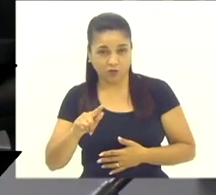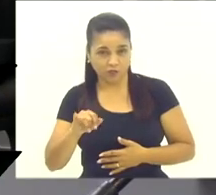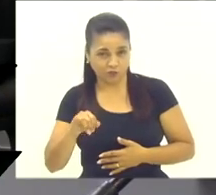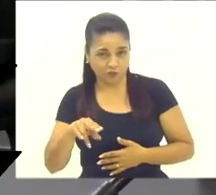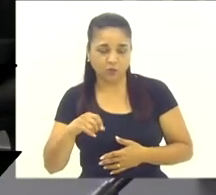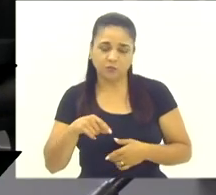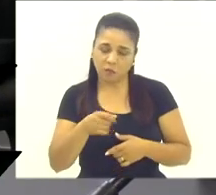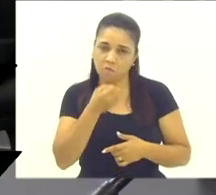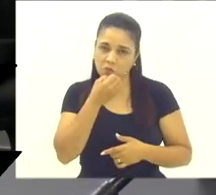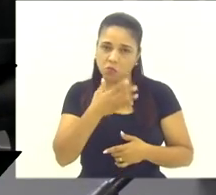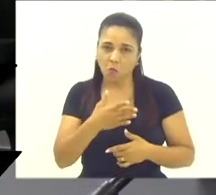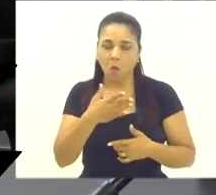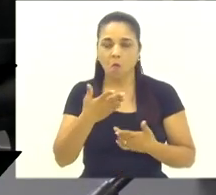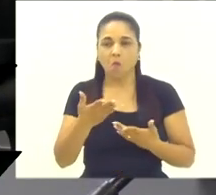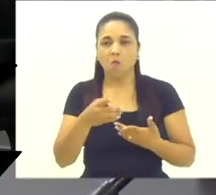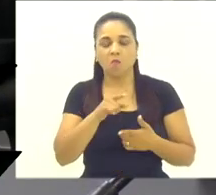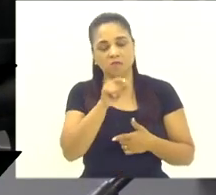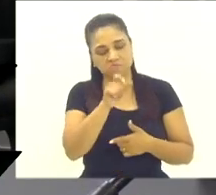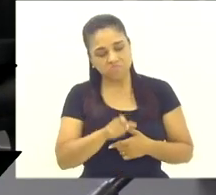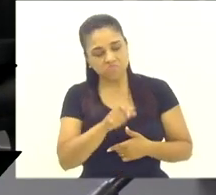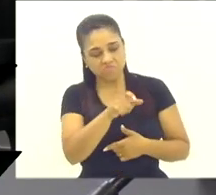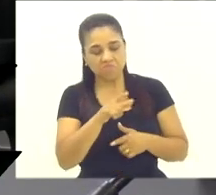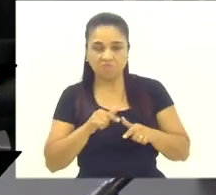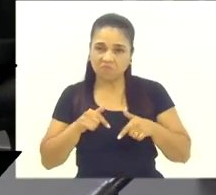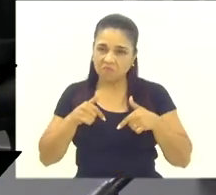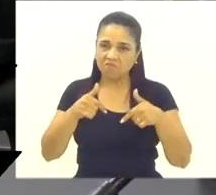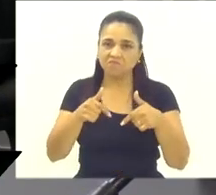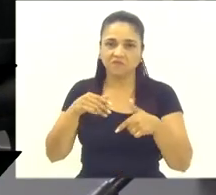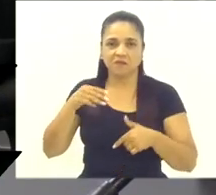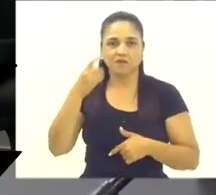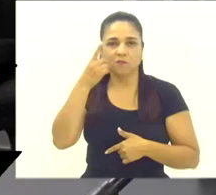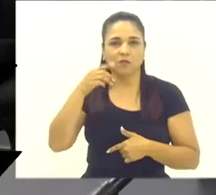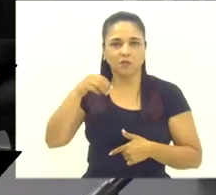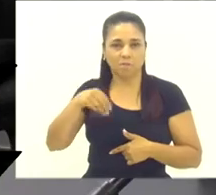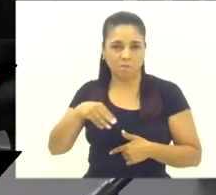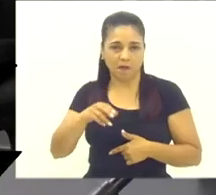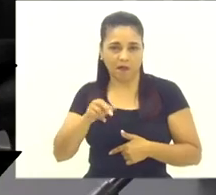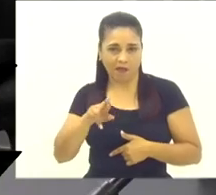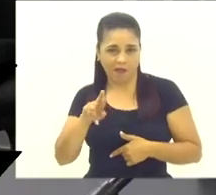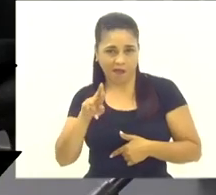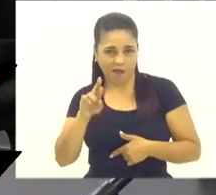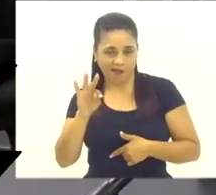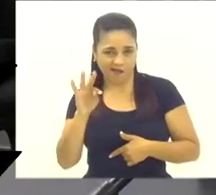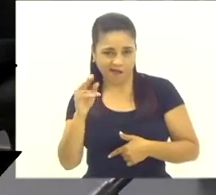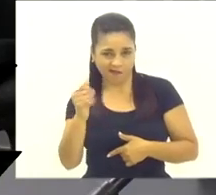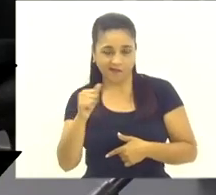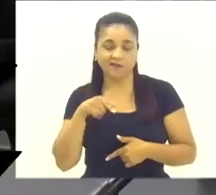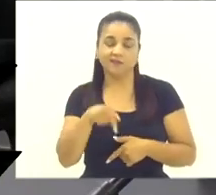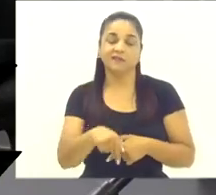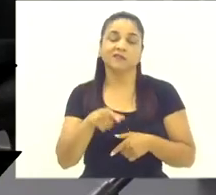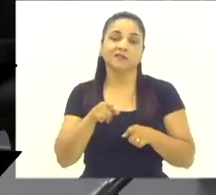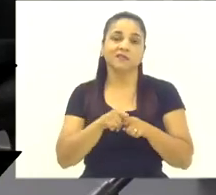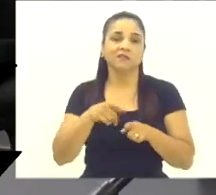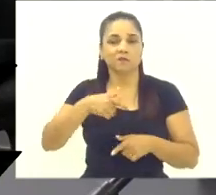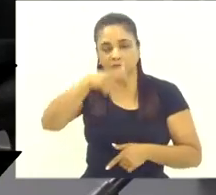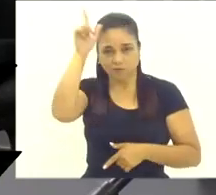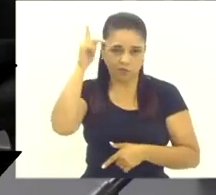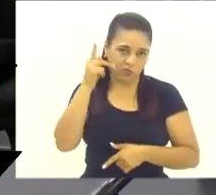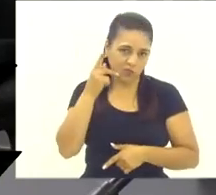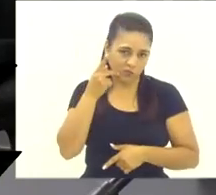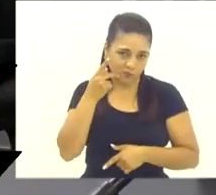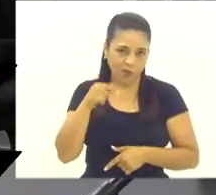acho tanto por isso que o Deputado Luiz Paulo colocou né que você já a casa já investe dinheiro e